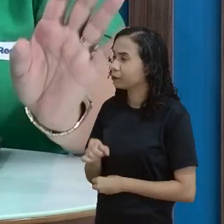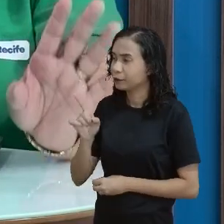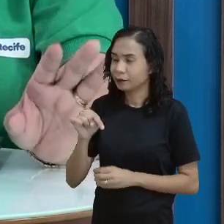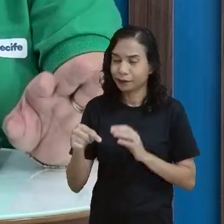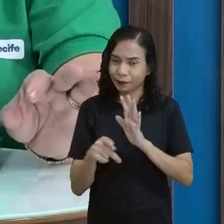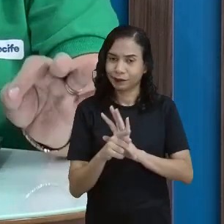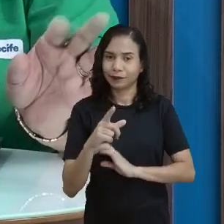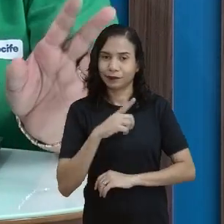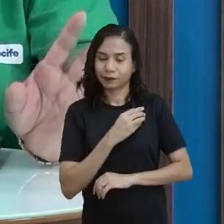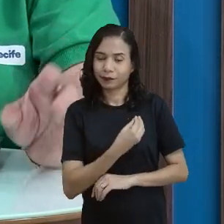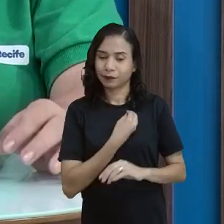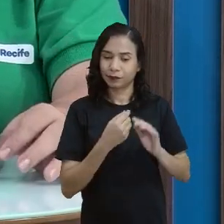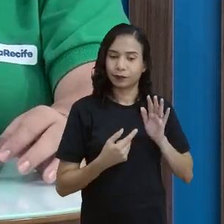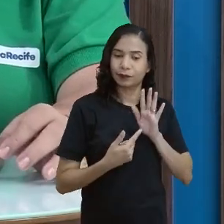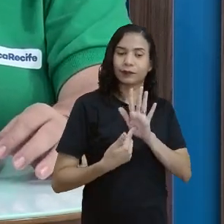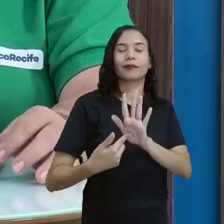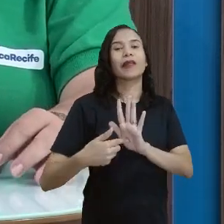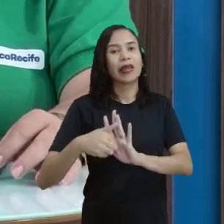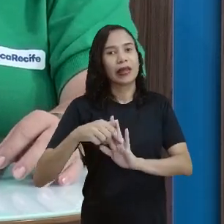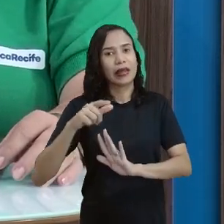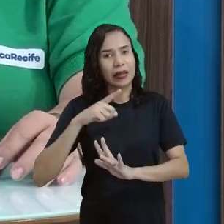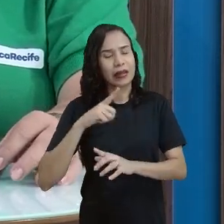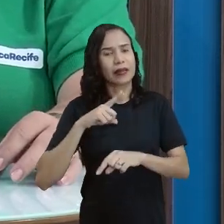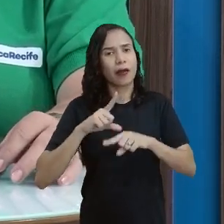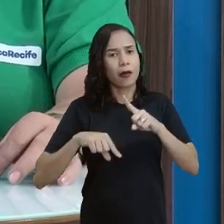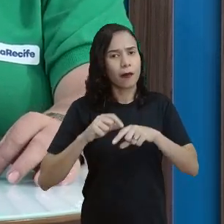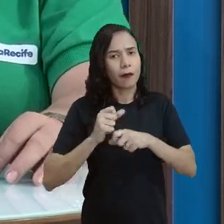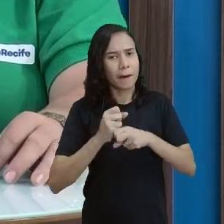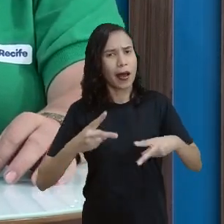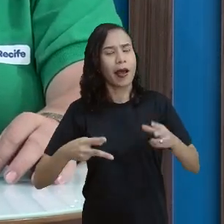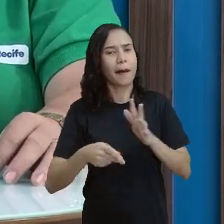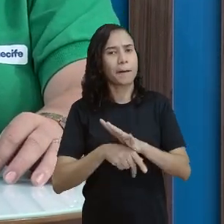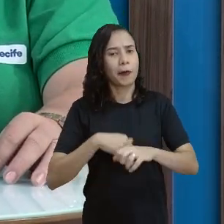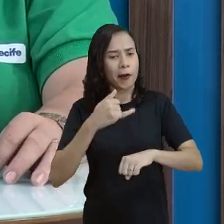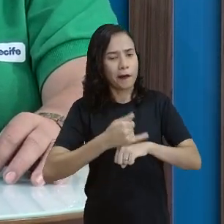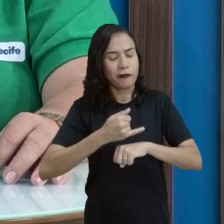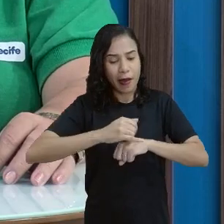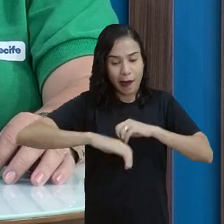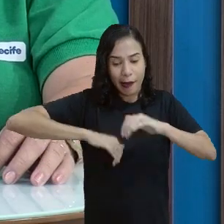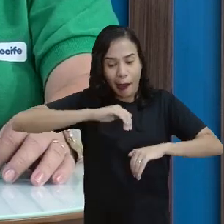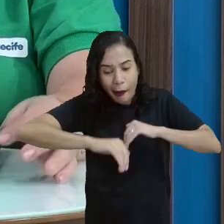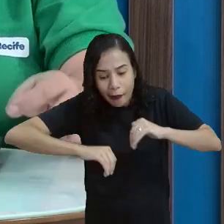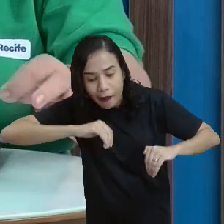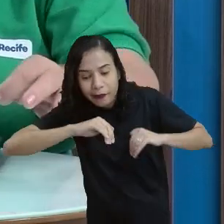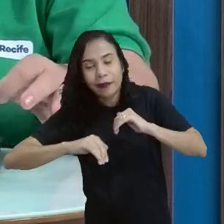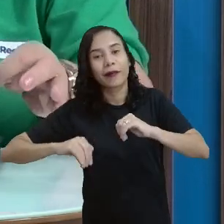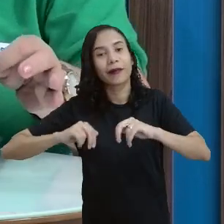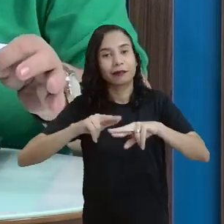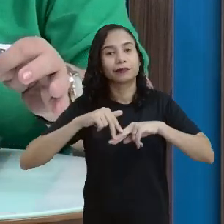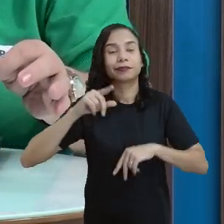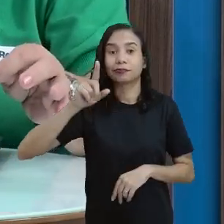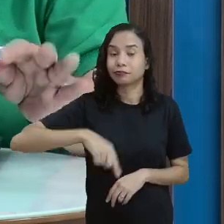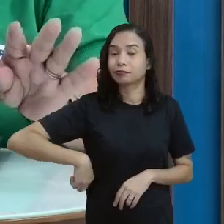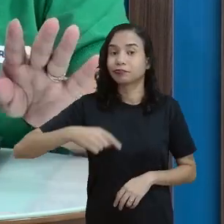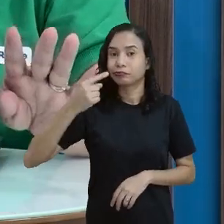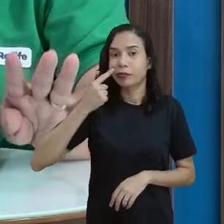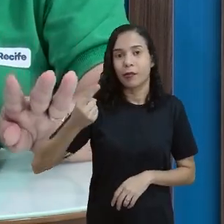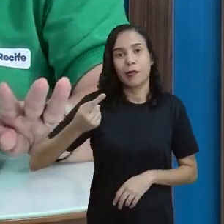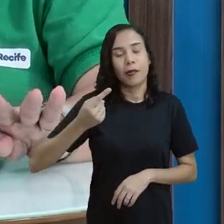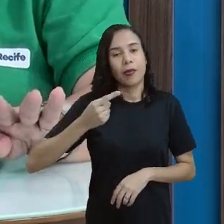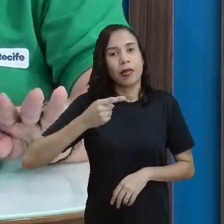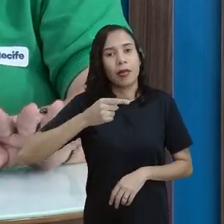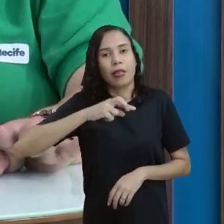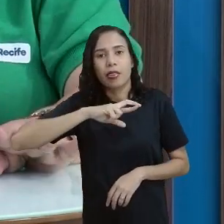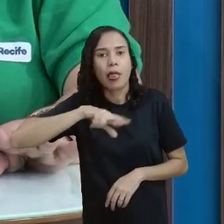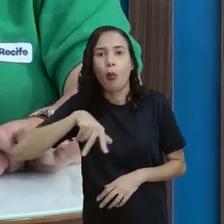Aí, para indicar que ali tem algum objeto metálico e ele vai lá e cava, né? pois é. E esse instrumento, pessoal, ele